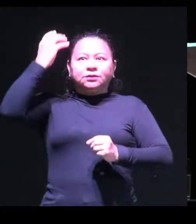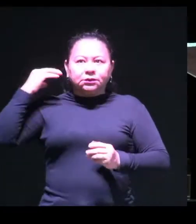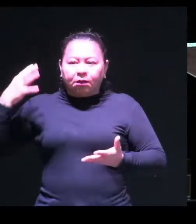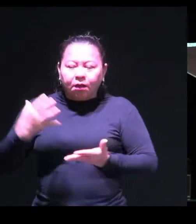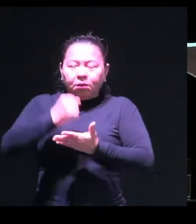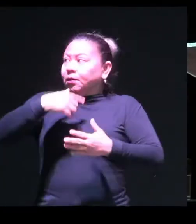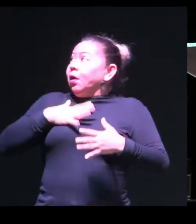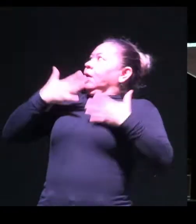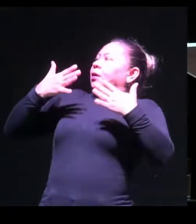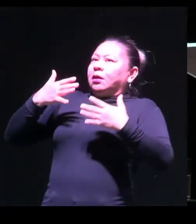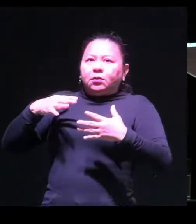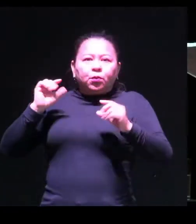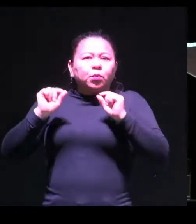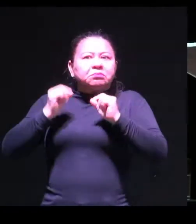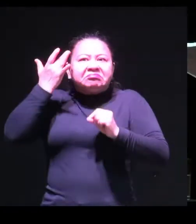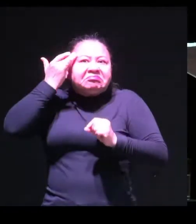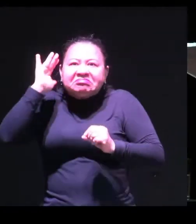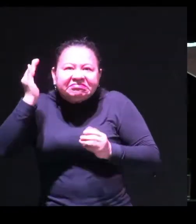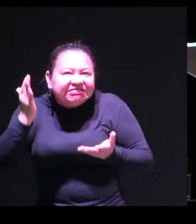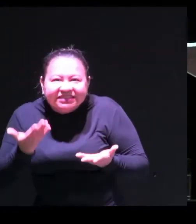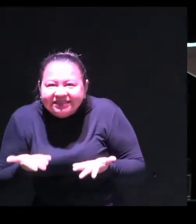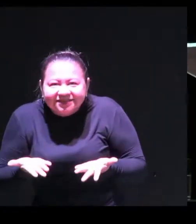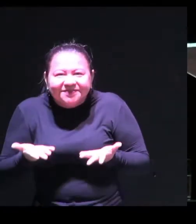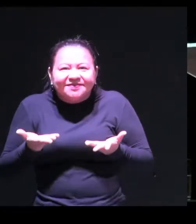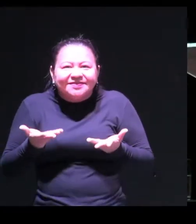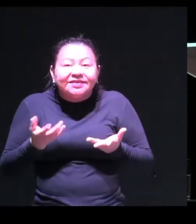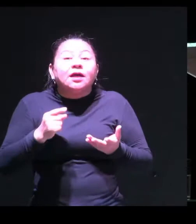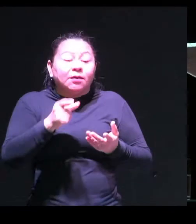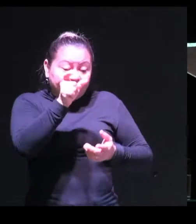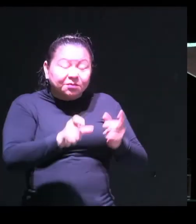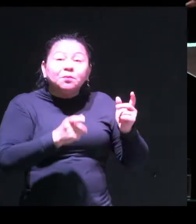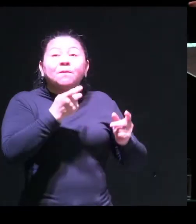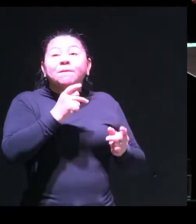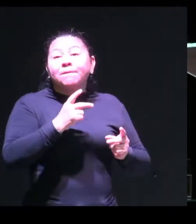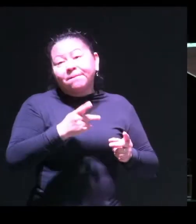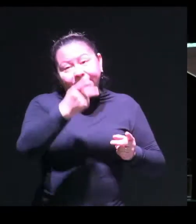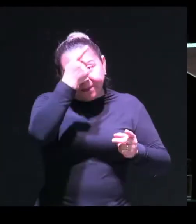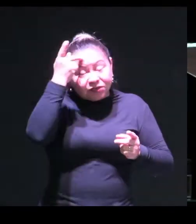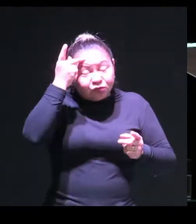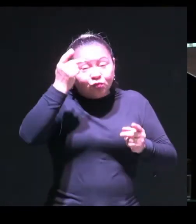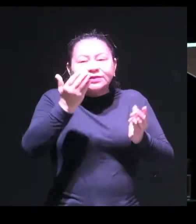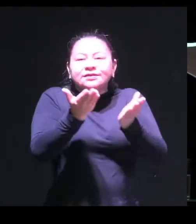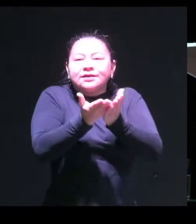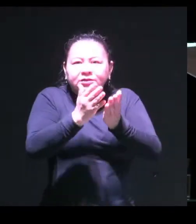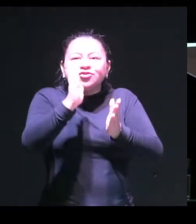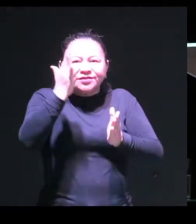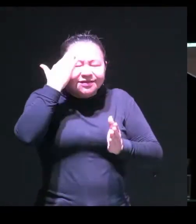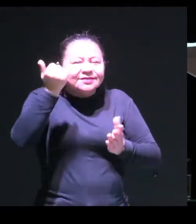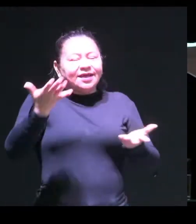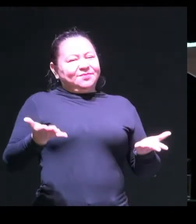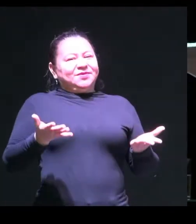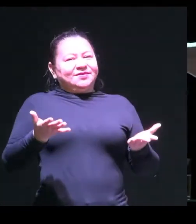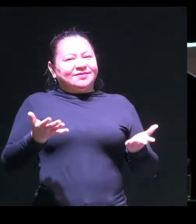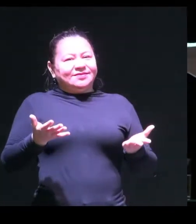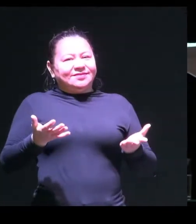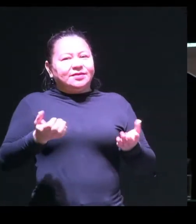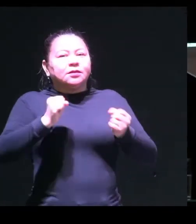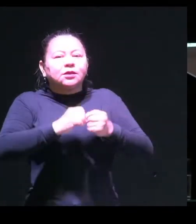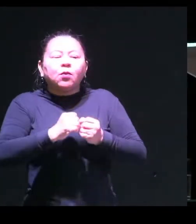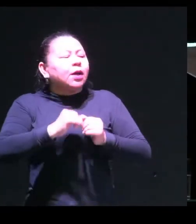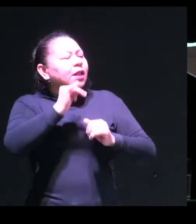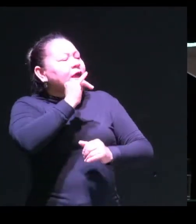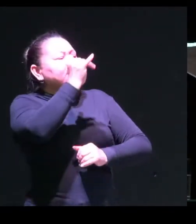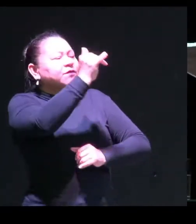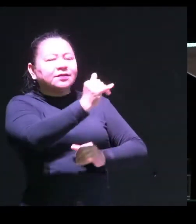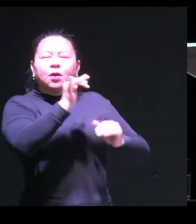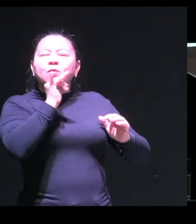alguns. E nós podemos fazer um paralelo. O que um ladrão faz quando ele vai arrombar uma casa? Ele liga para o dono da casa e diz,